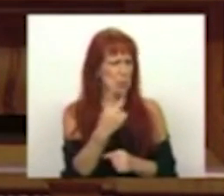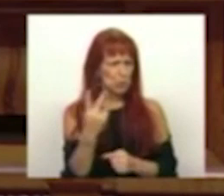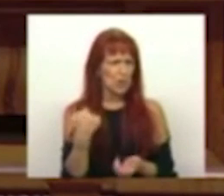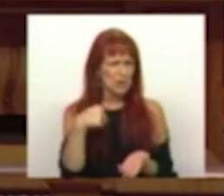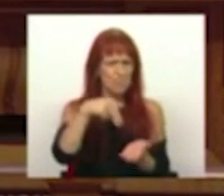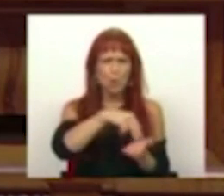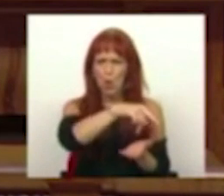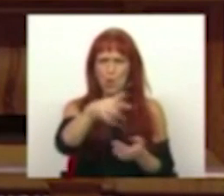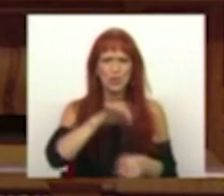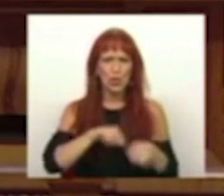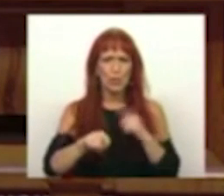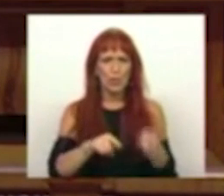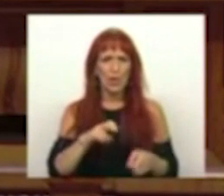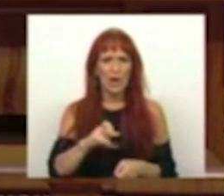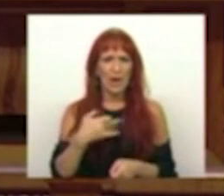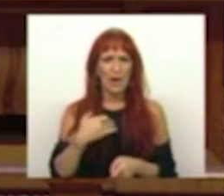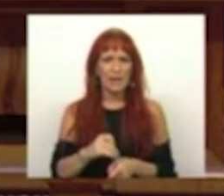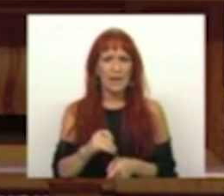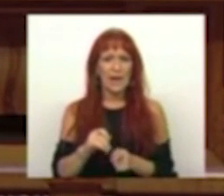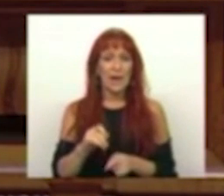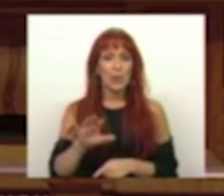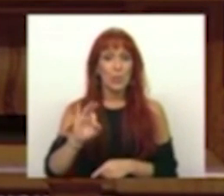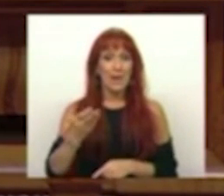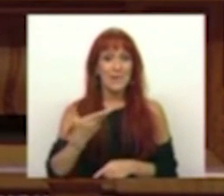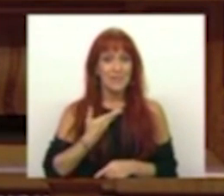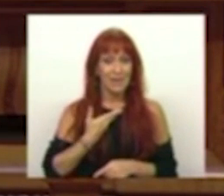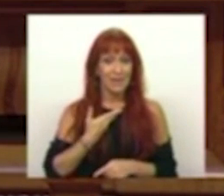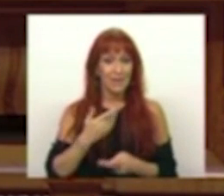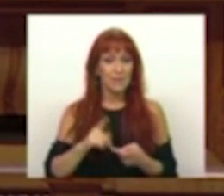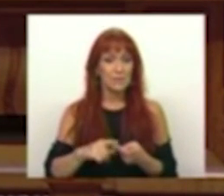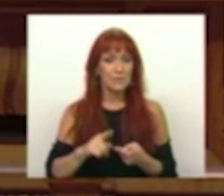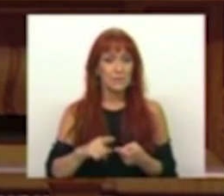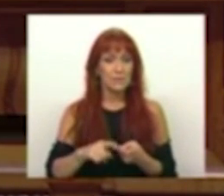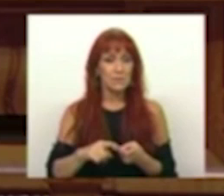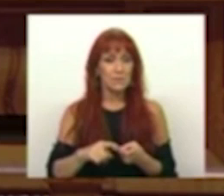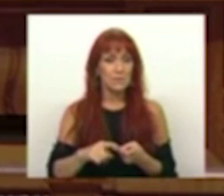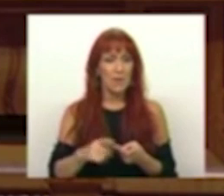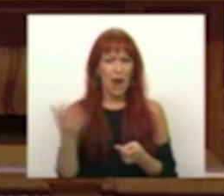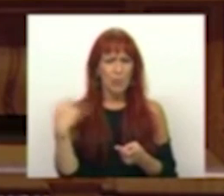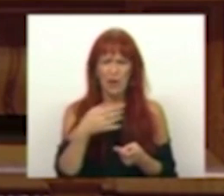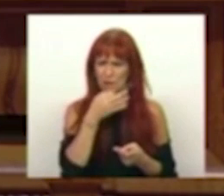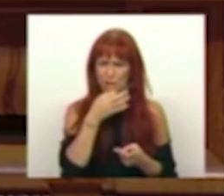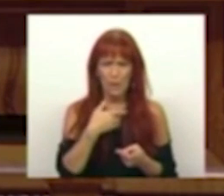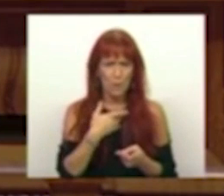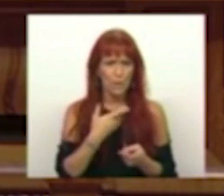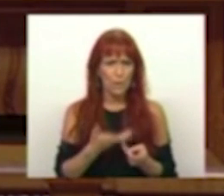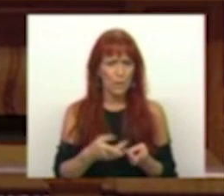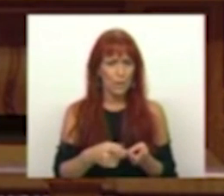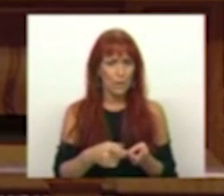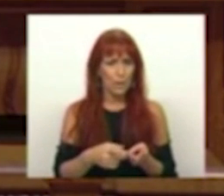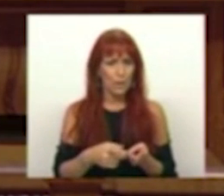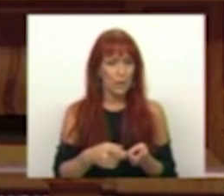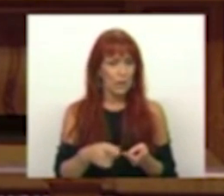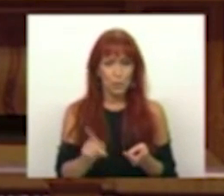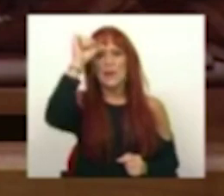que o sentido de voto final está dependente da negociação que se avizinha. O governo, antes da votação, abriu